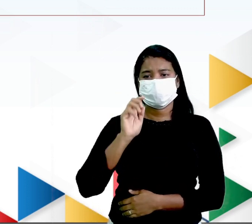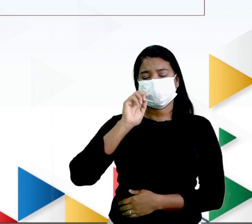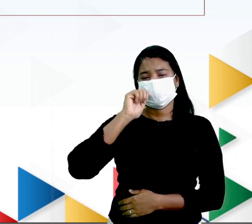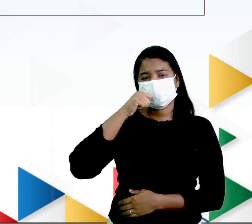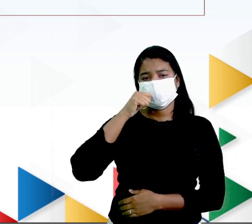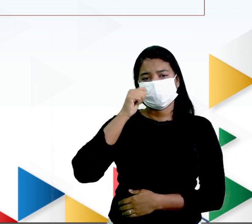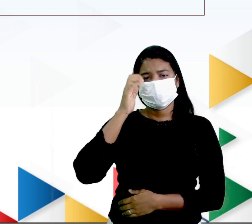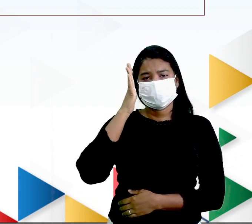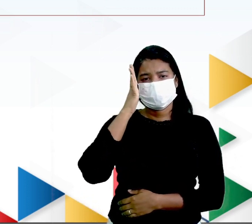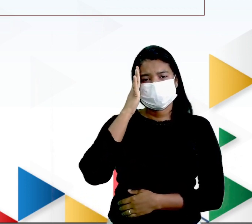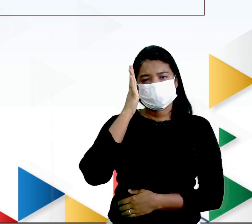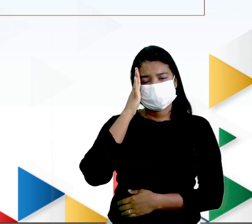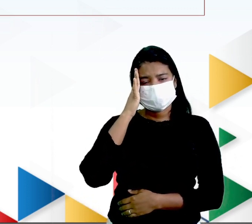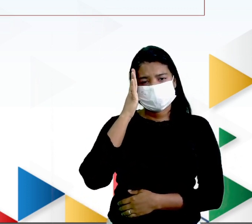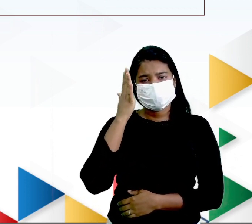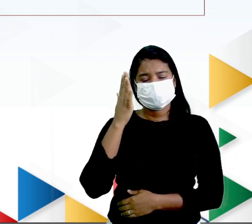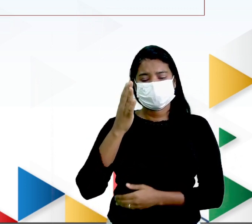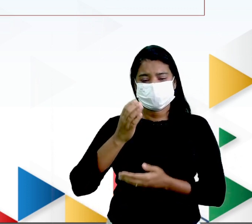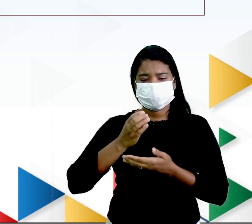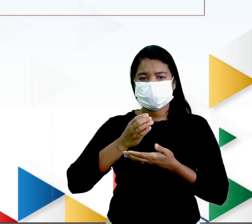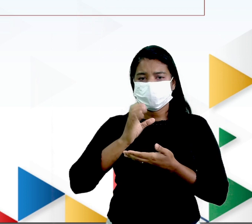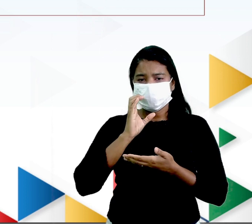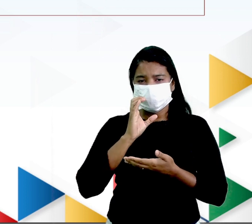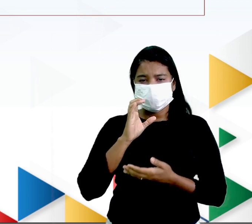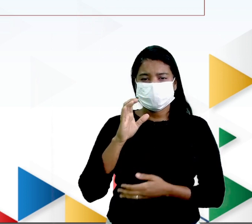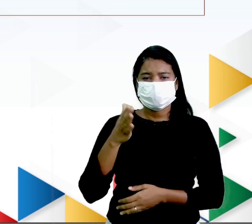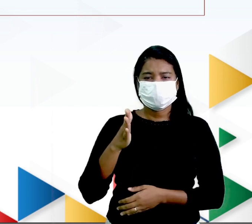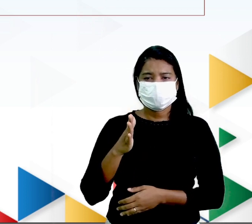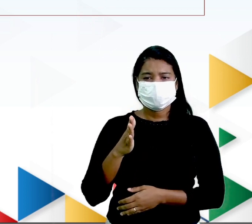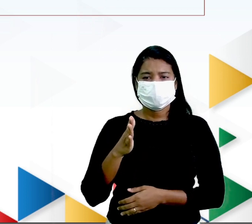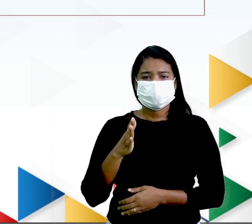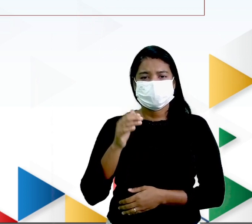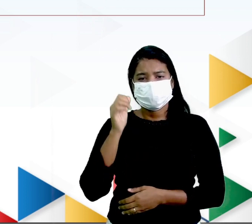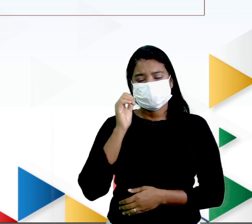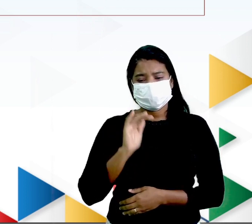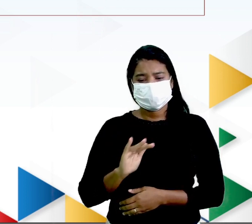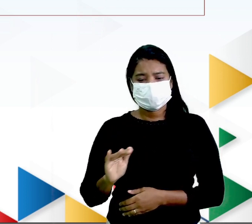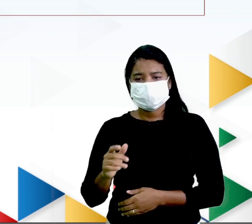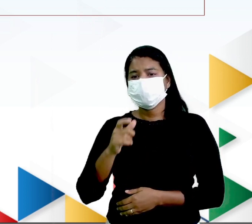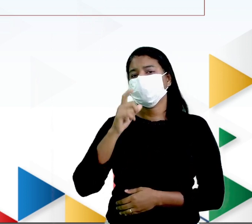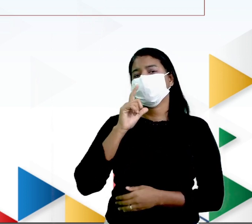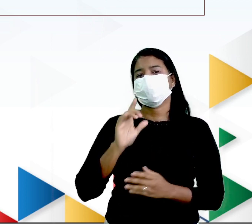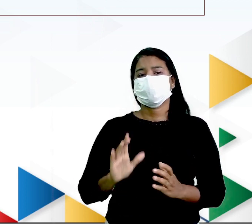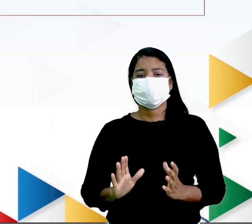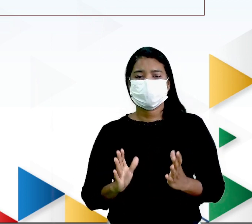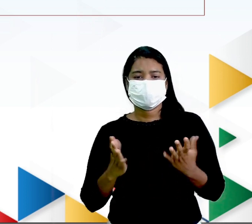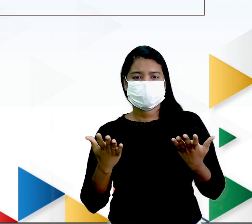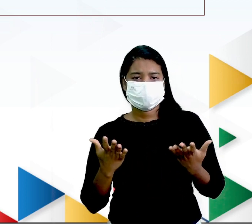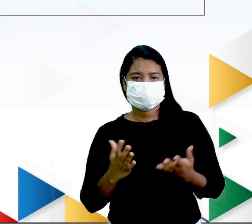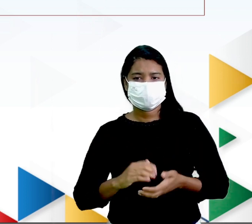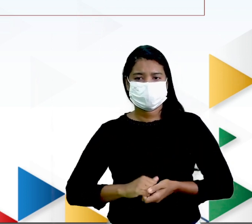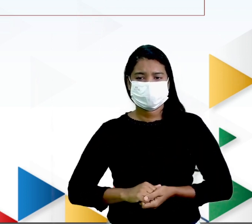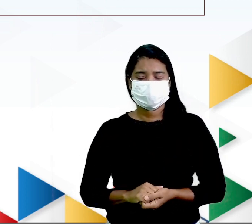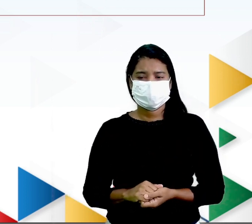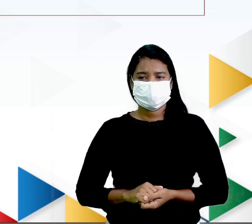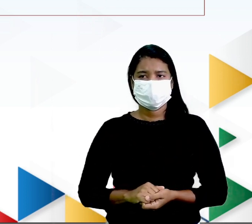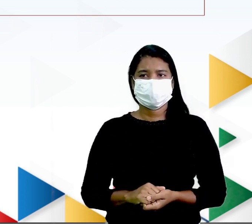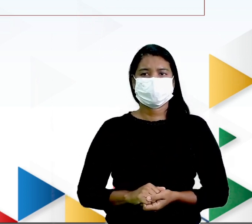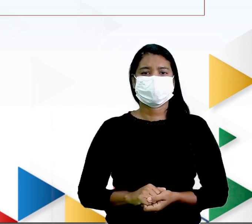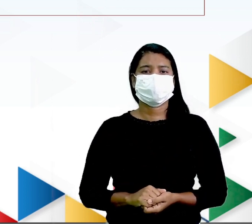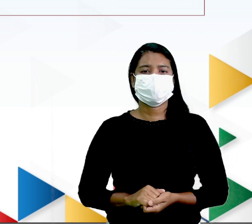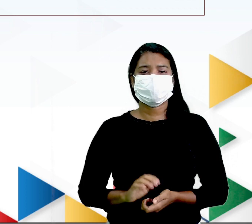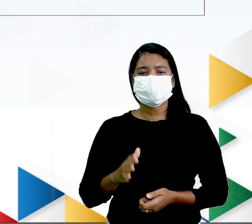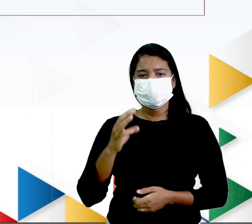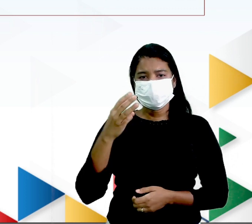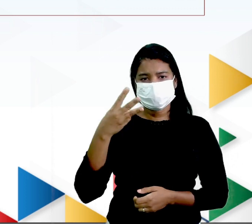tenho que entender quantos copos em média, uma criança bebe durante a festa. Então, em média, ela bebe pelo menos